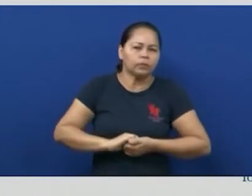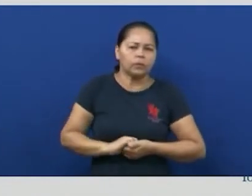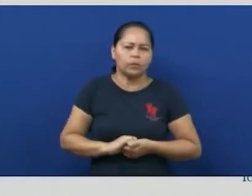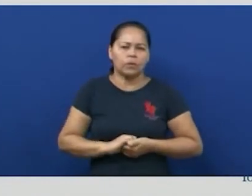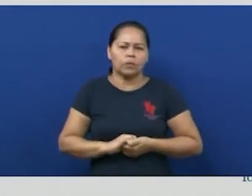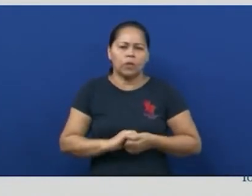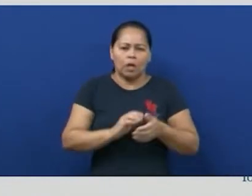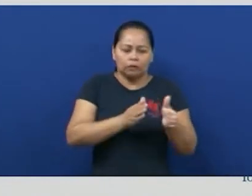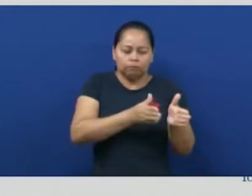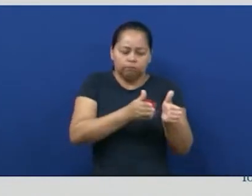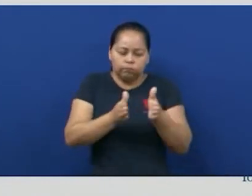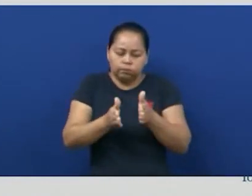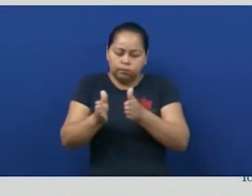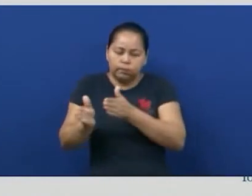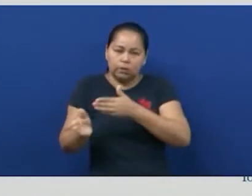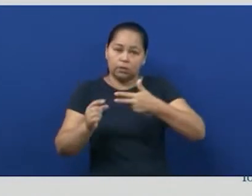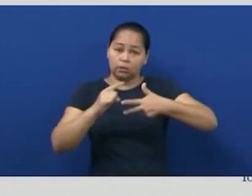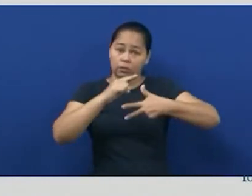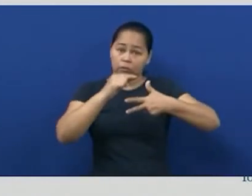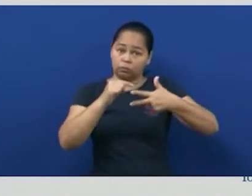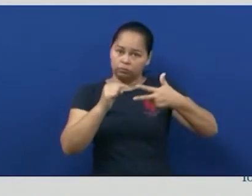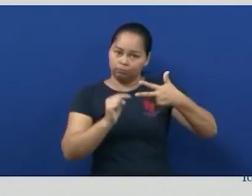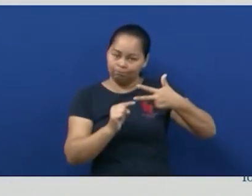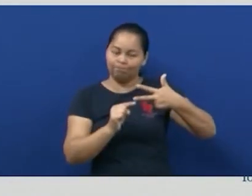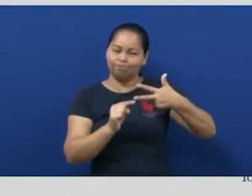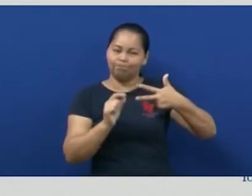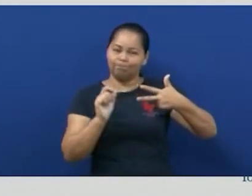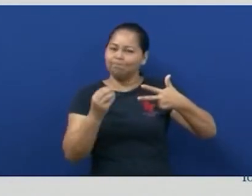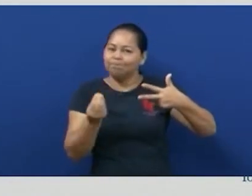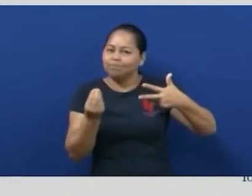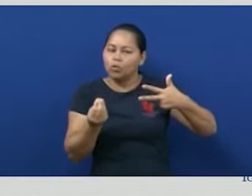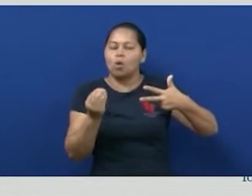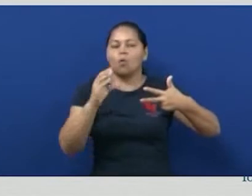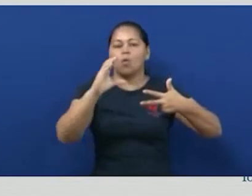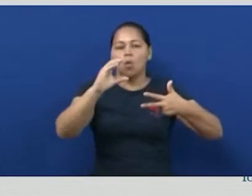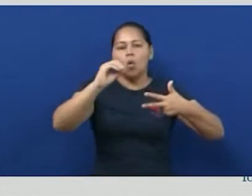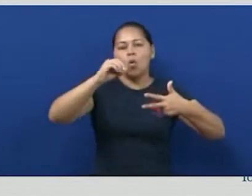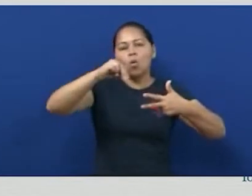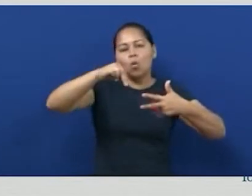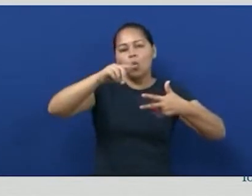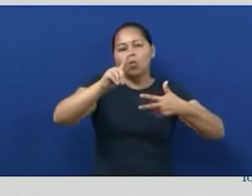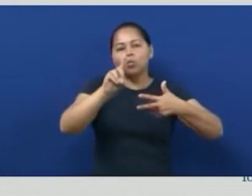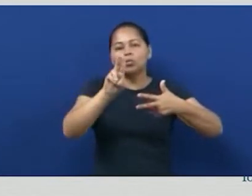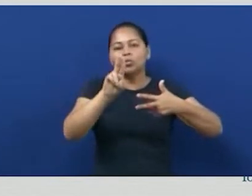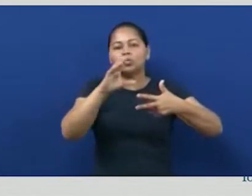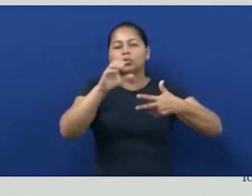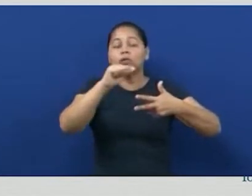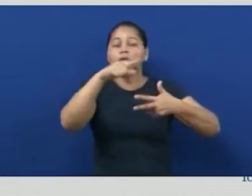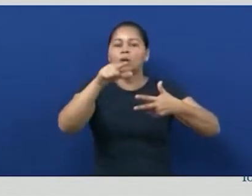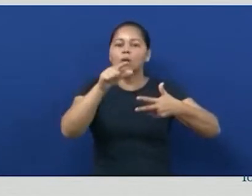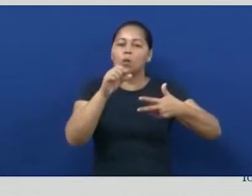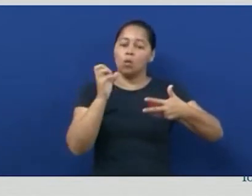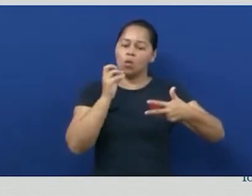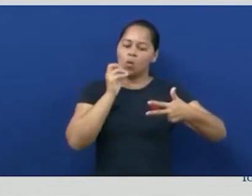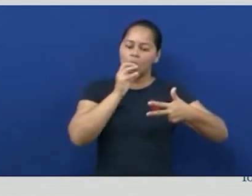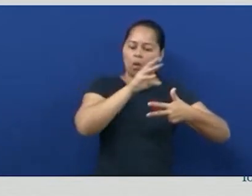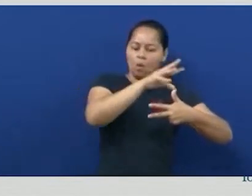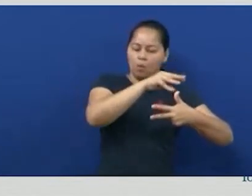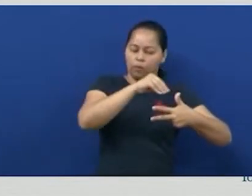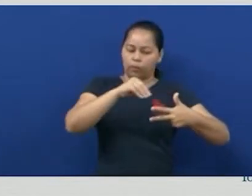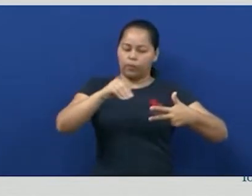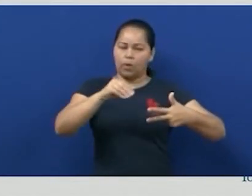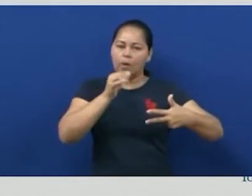Esse processo acontece de que maneira? A condução, a gente tem aí o calor passando da